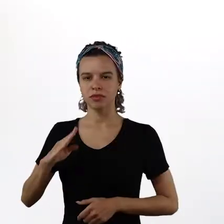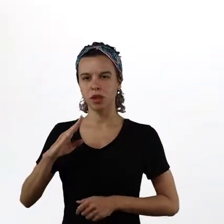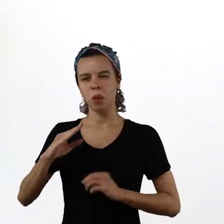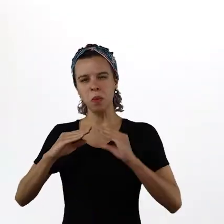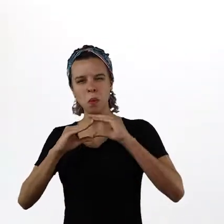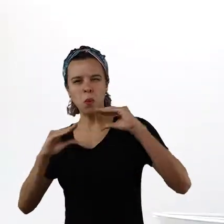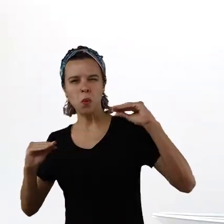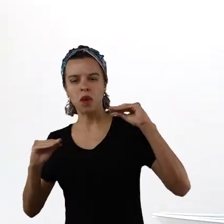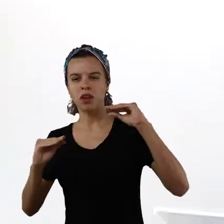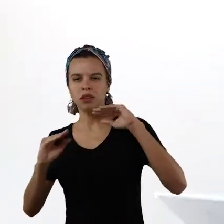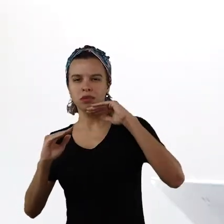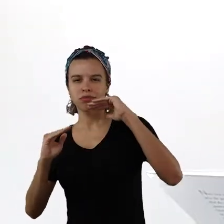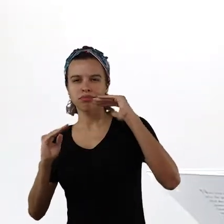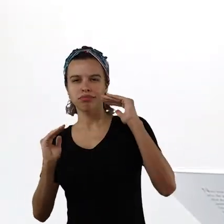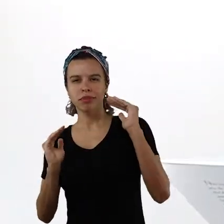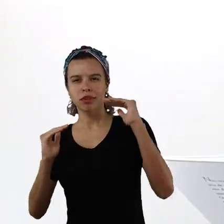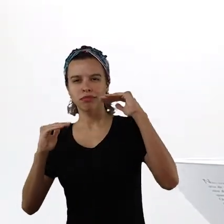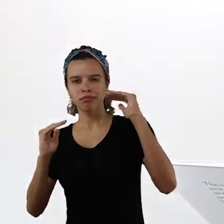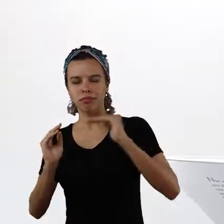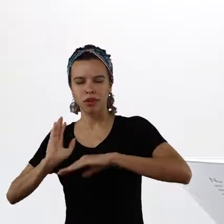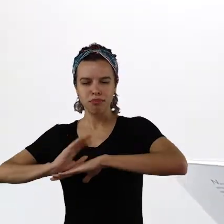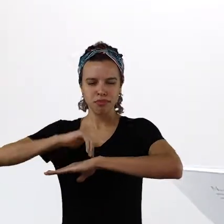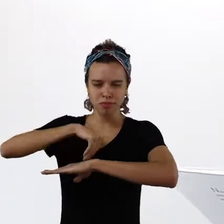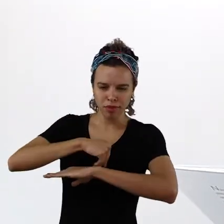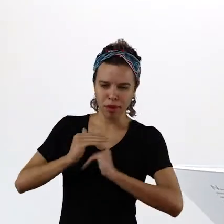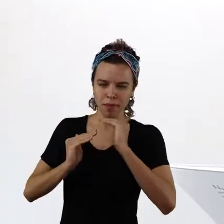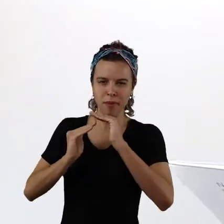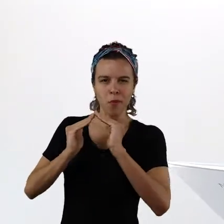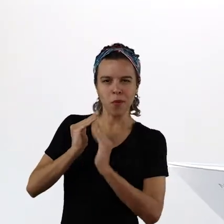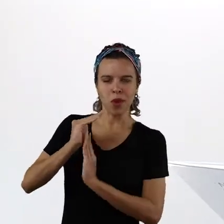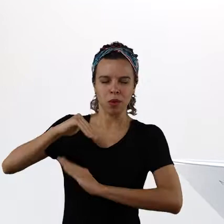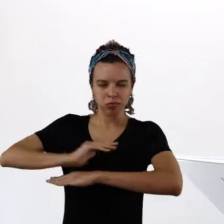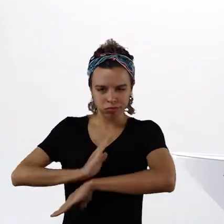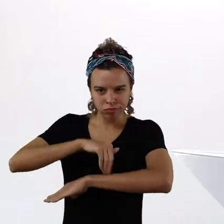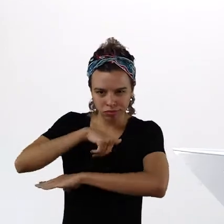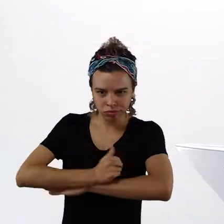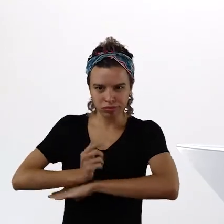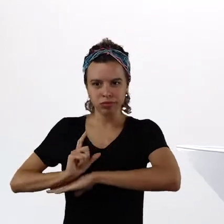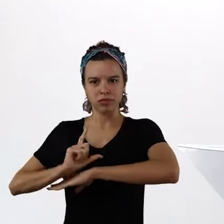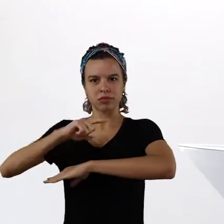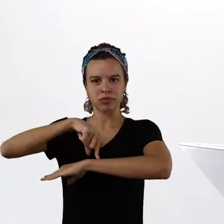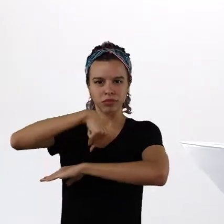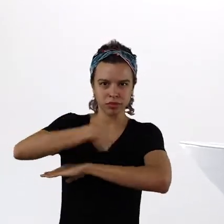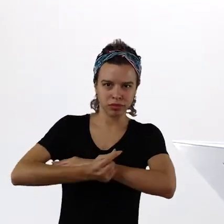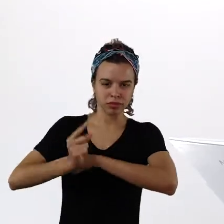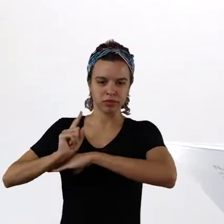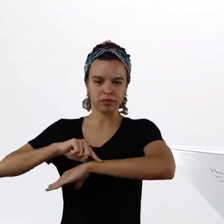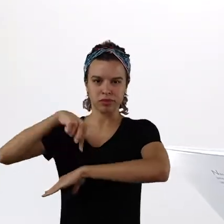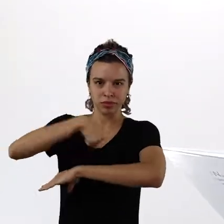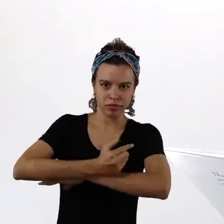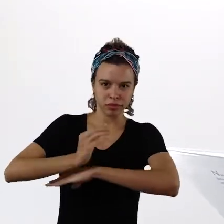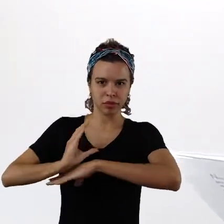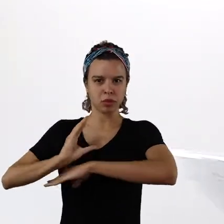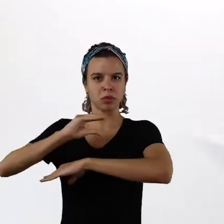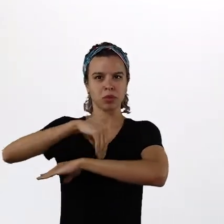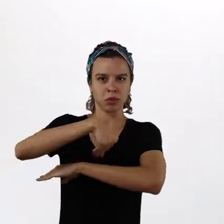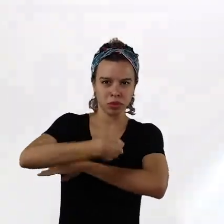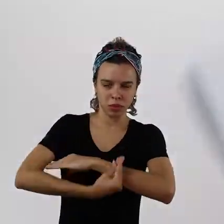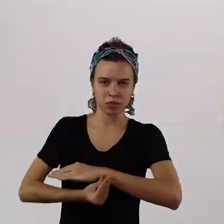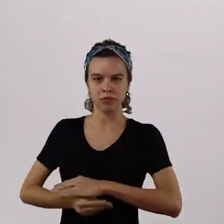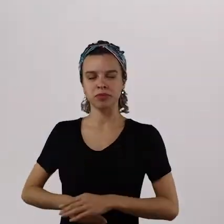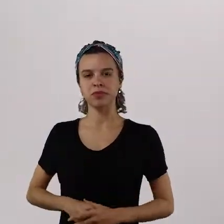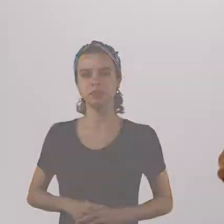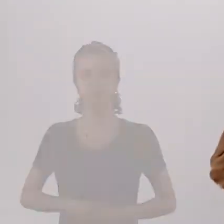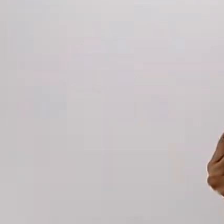E logo suas bordas foram se desgastando. Levanta, puxa, tomba. Levanta, puxa, tomba.